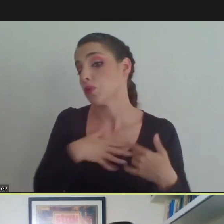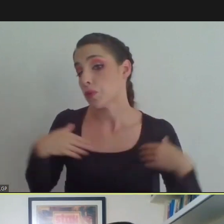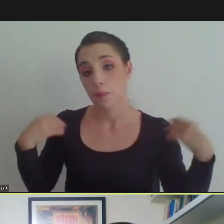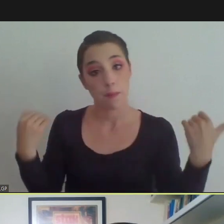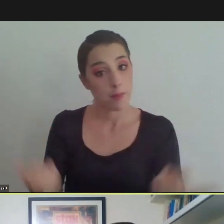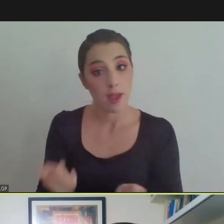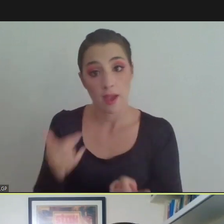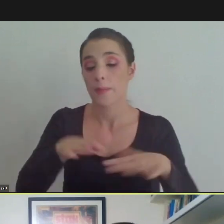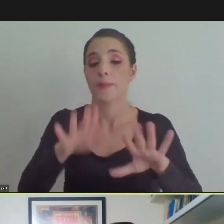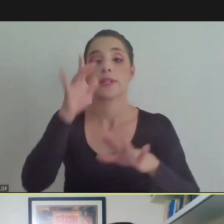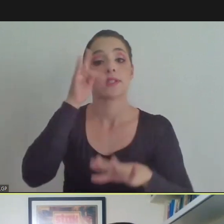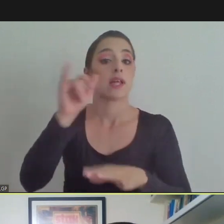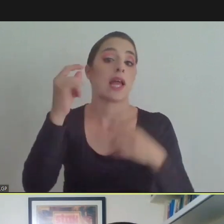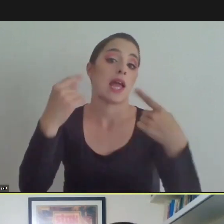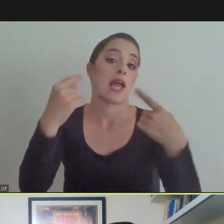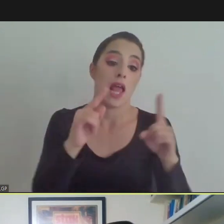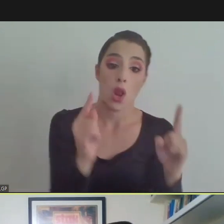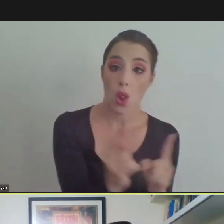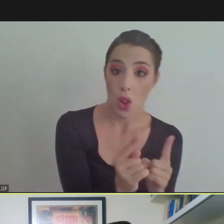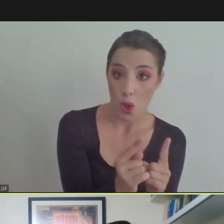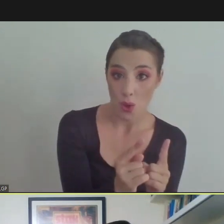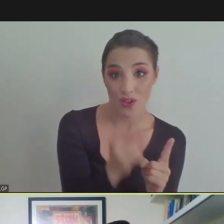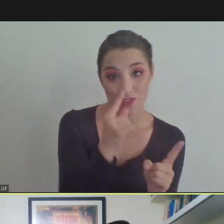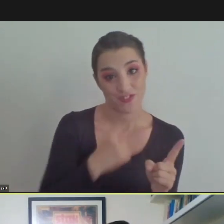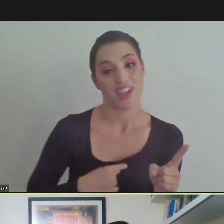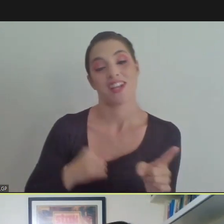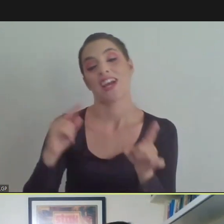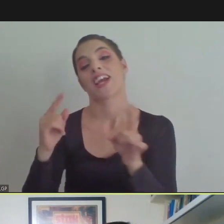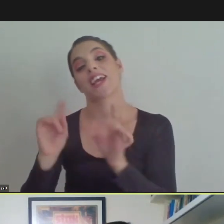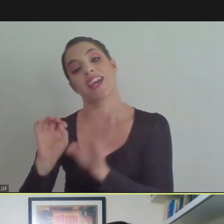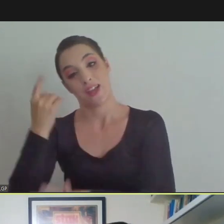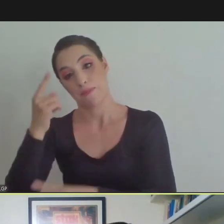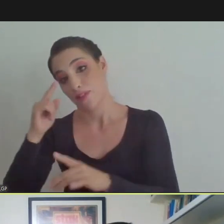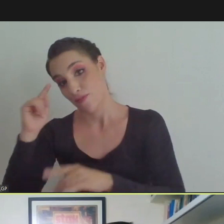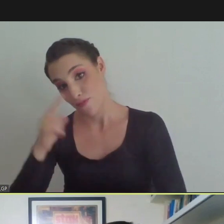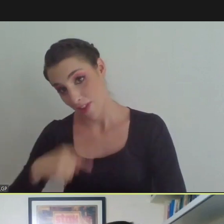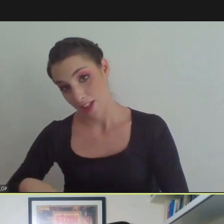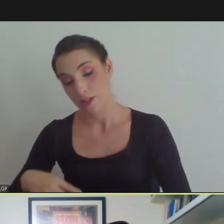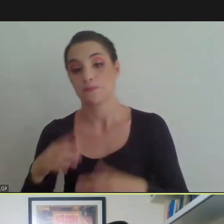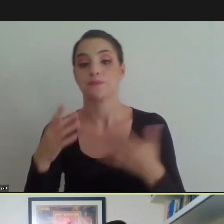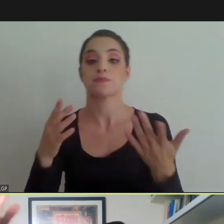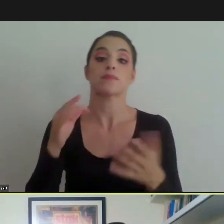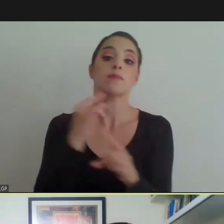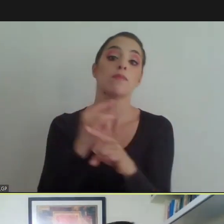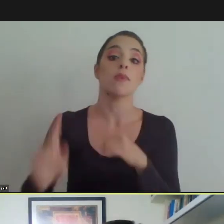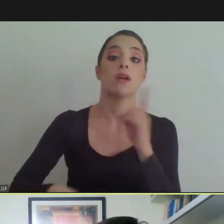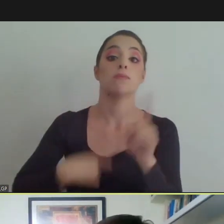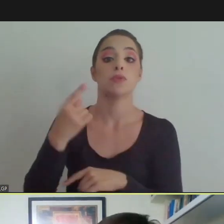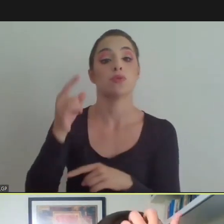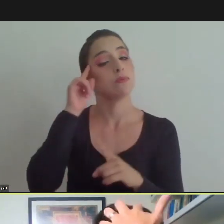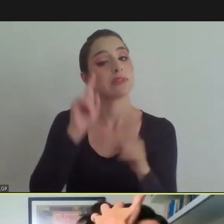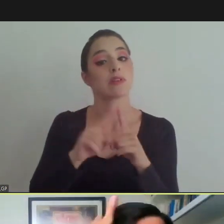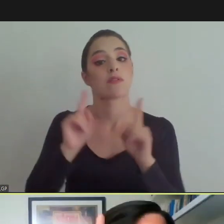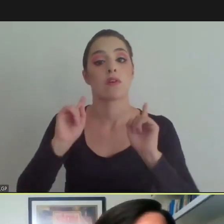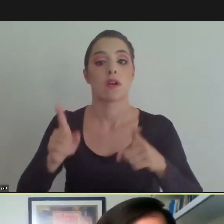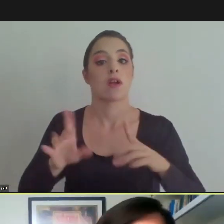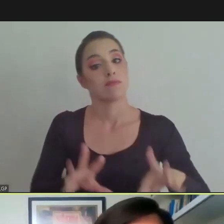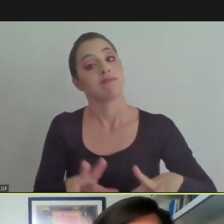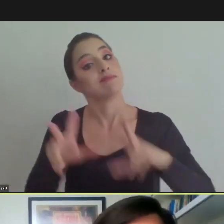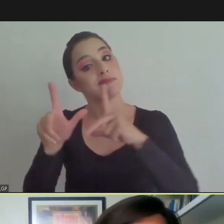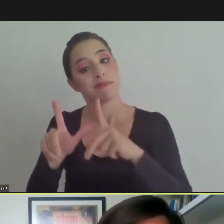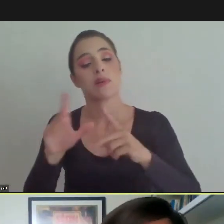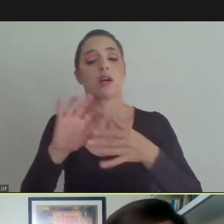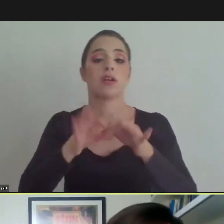ideia é errar pequeno e errar rápido. Por isso a lógica de desenvolver protótipos e testá-los para depois partir para uma implementação em mais